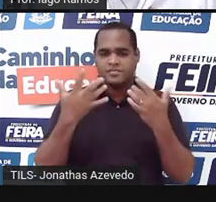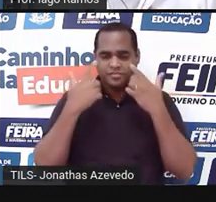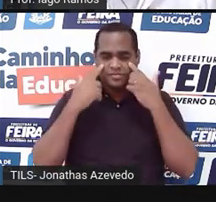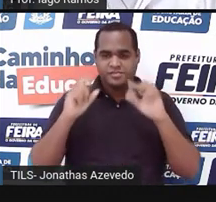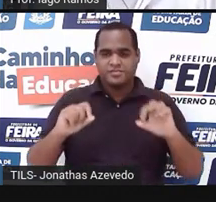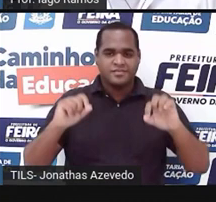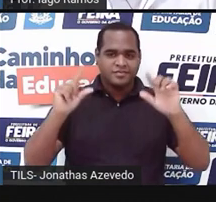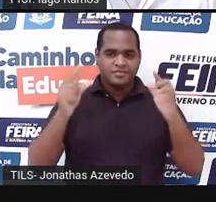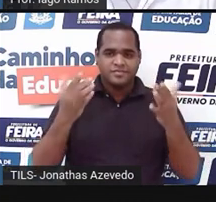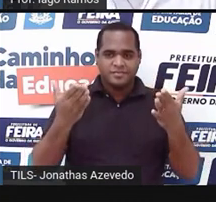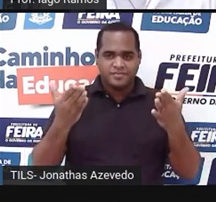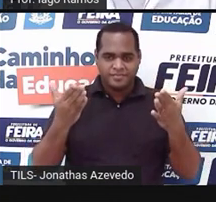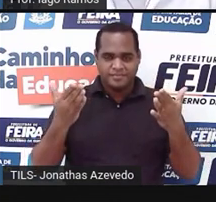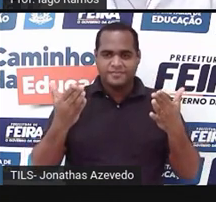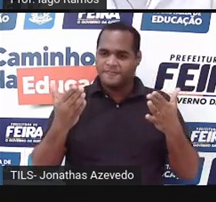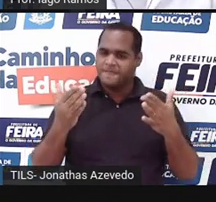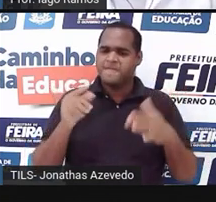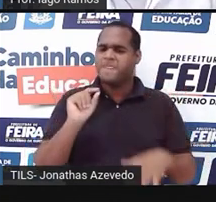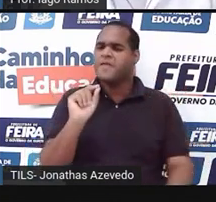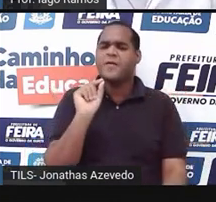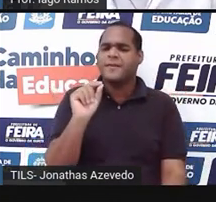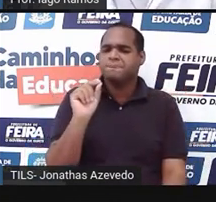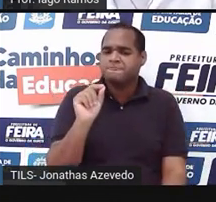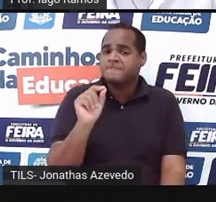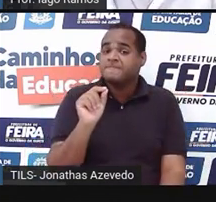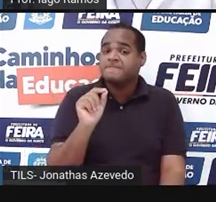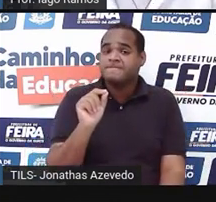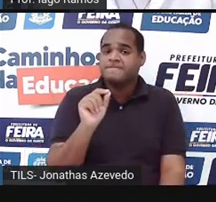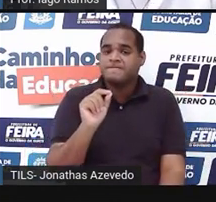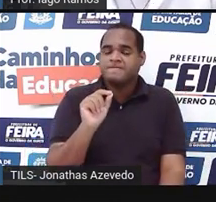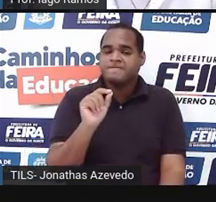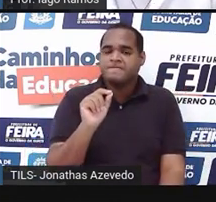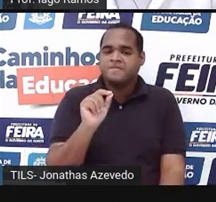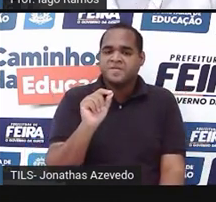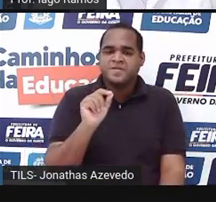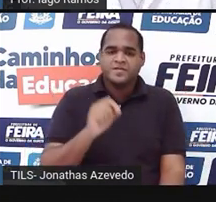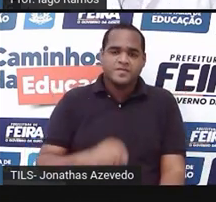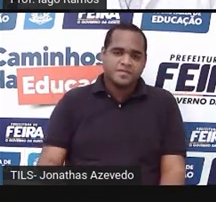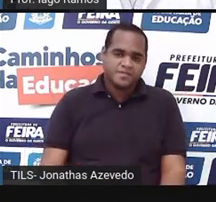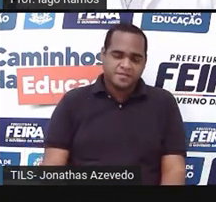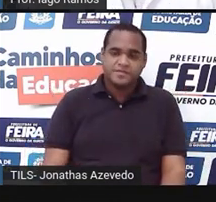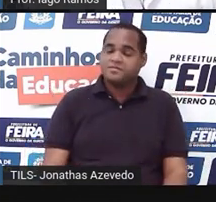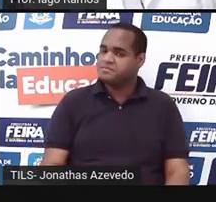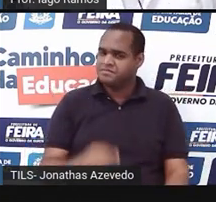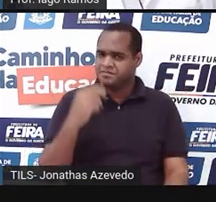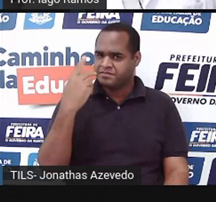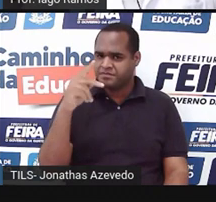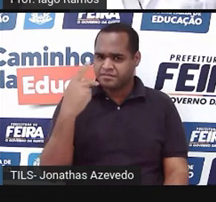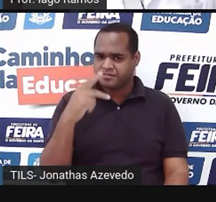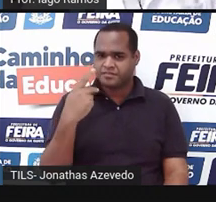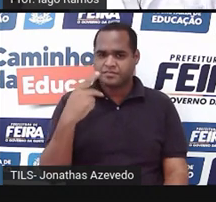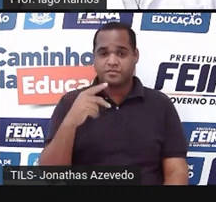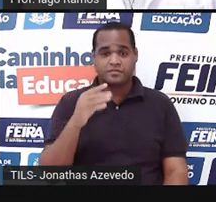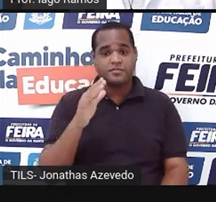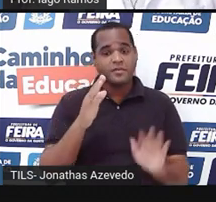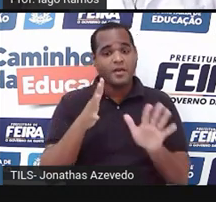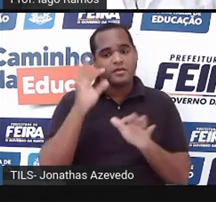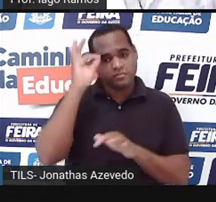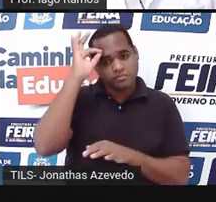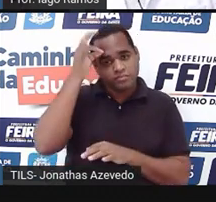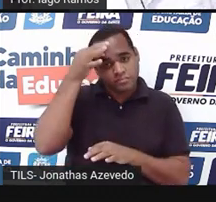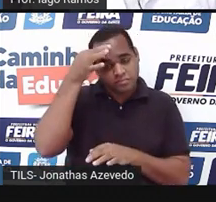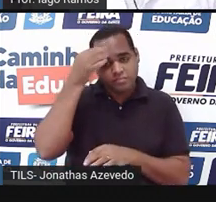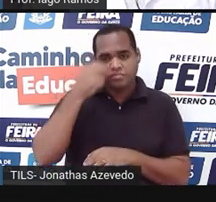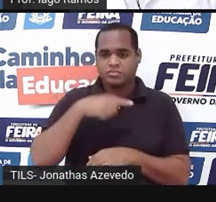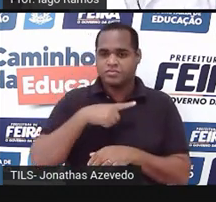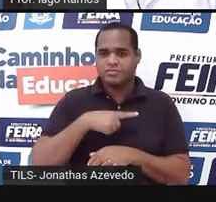próxima tela porque Qual era a situação situação é assim é você né já é uma adulto